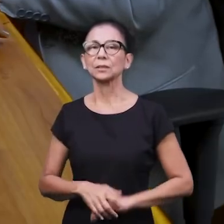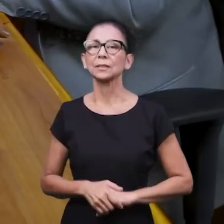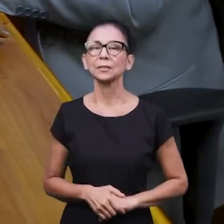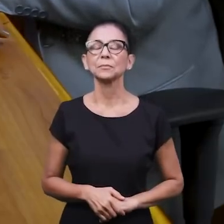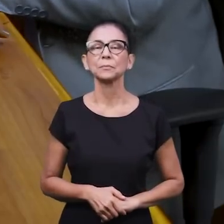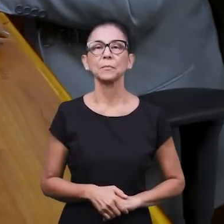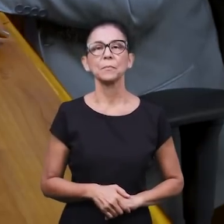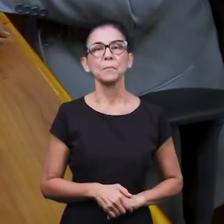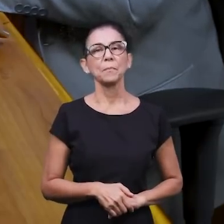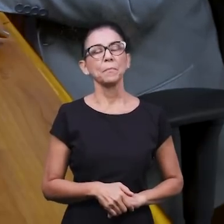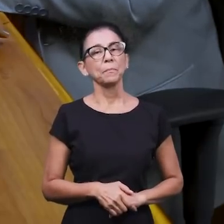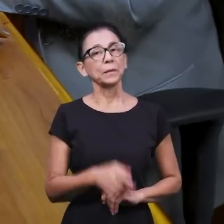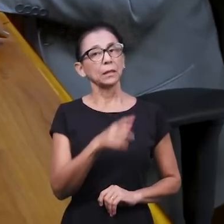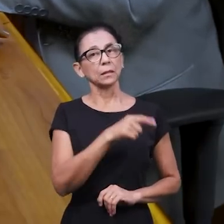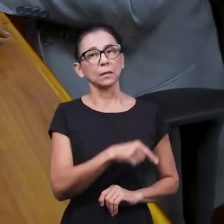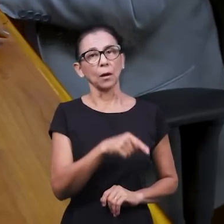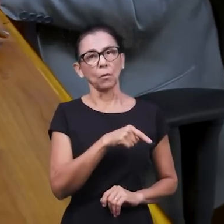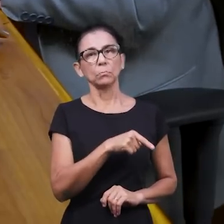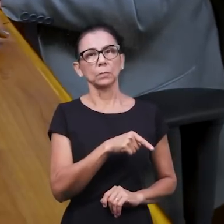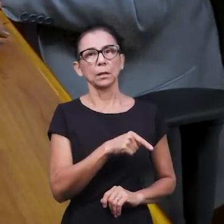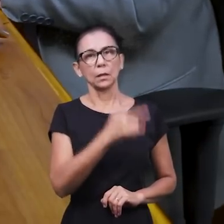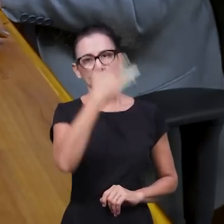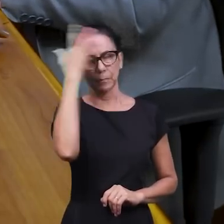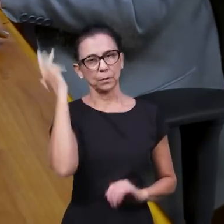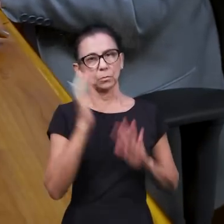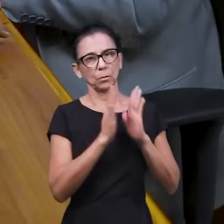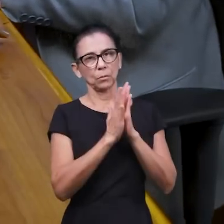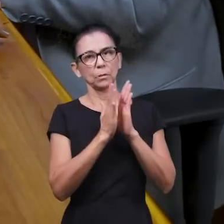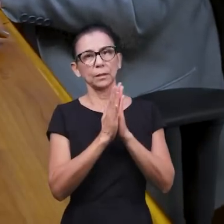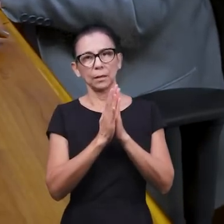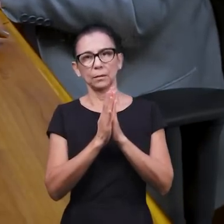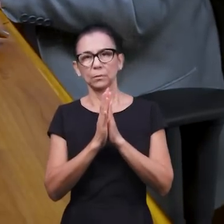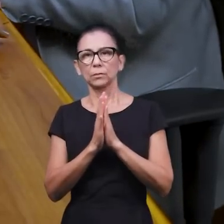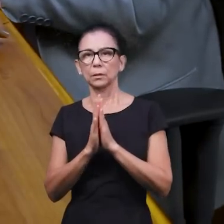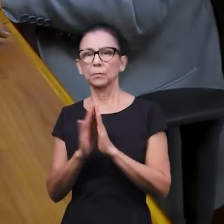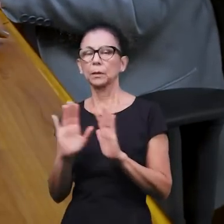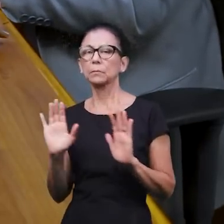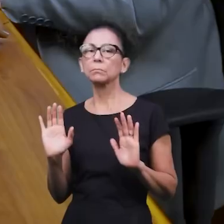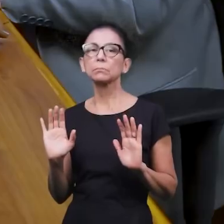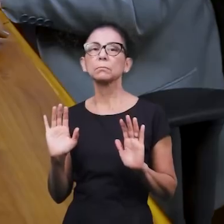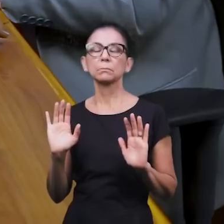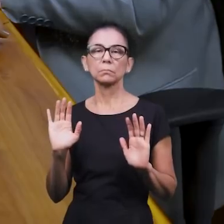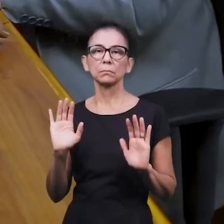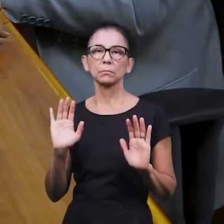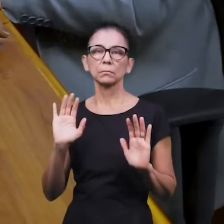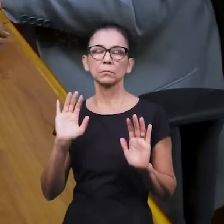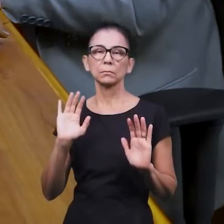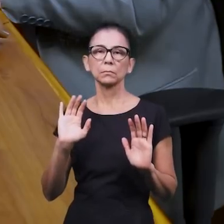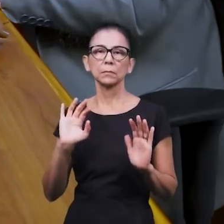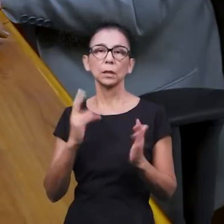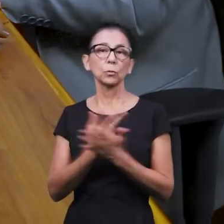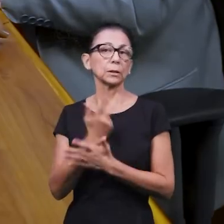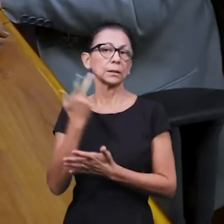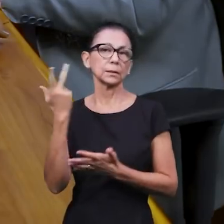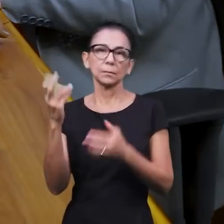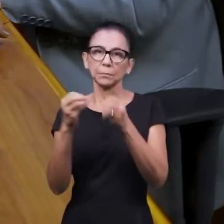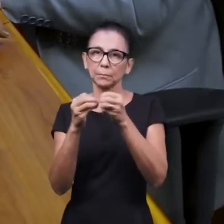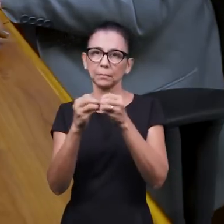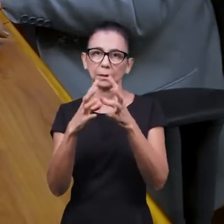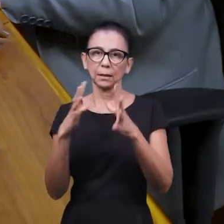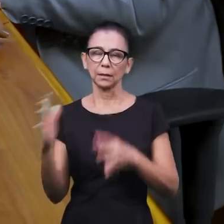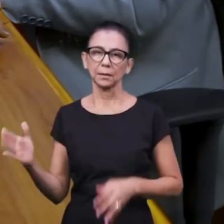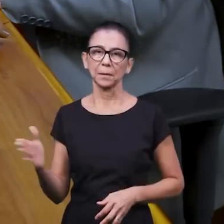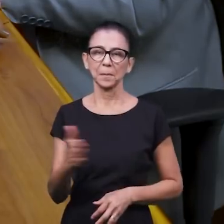orar, então eles oraram para que aquele milagre acontecesse, para que aquele renovo acontecesse. São muitas experiências de oração na Bíblia, né? De oração.